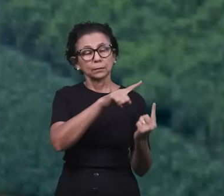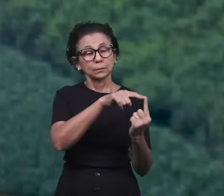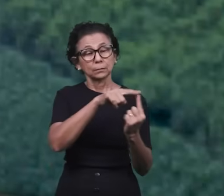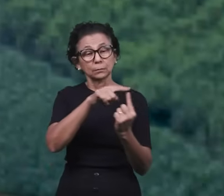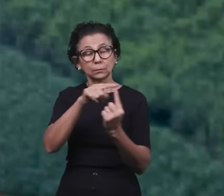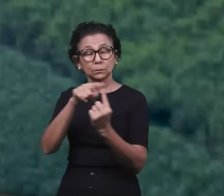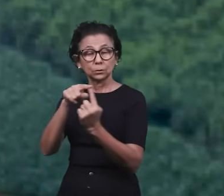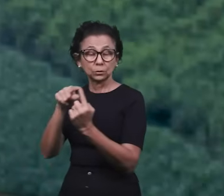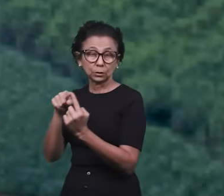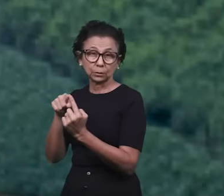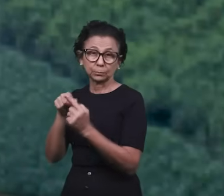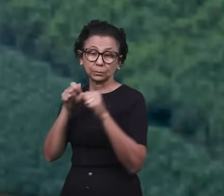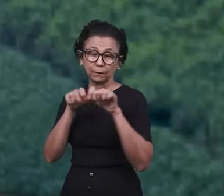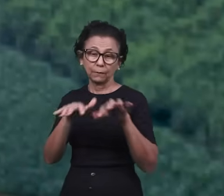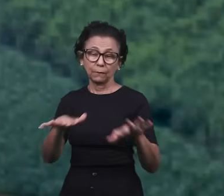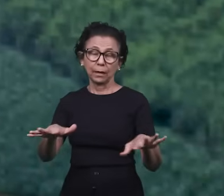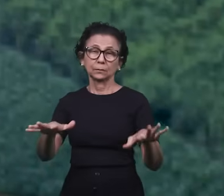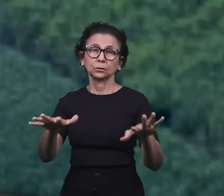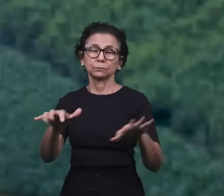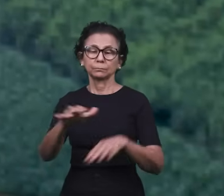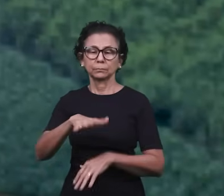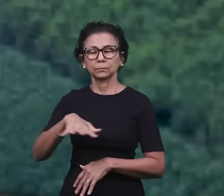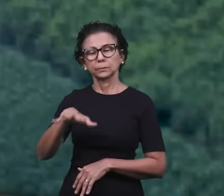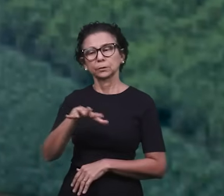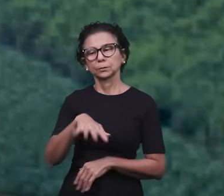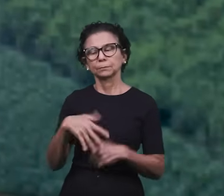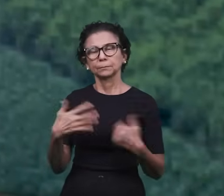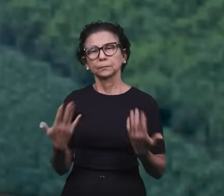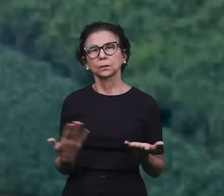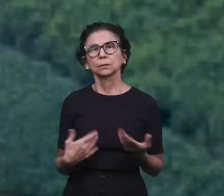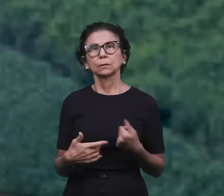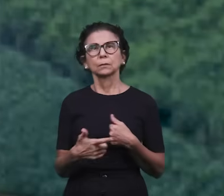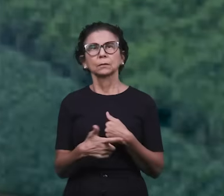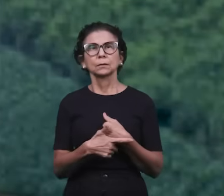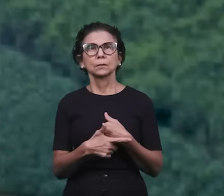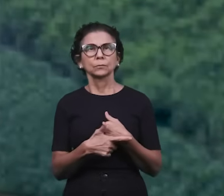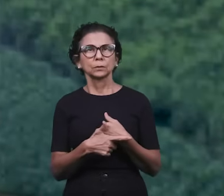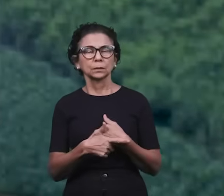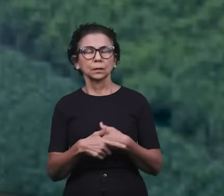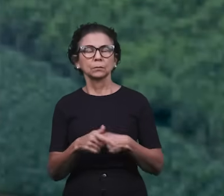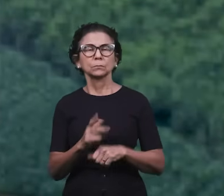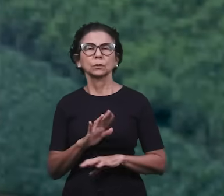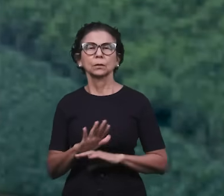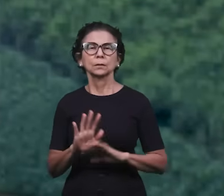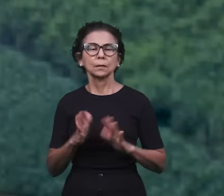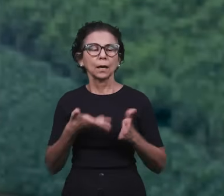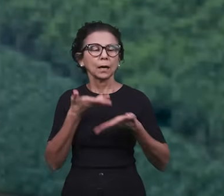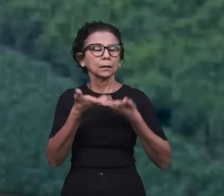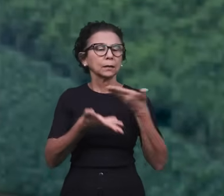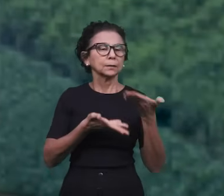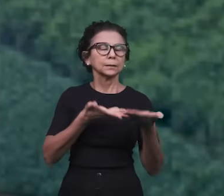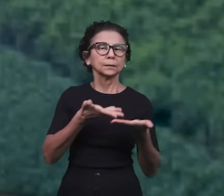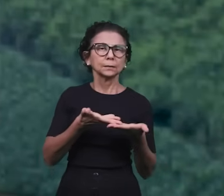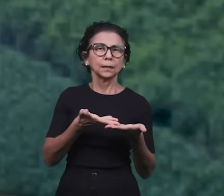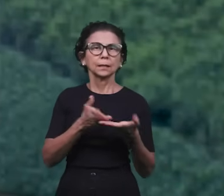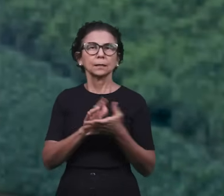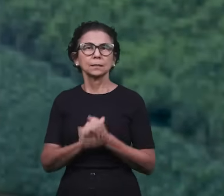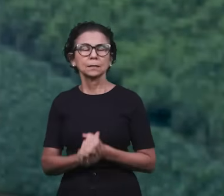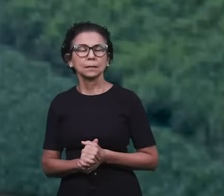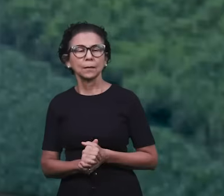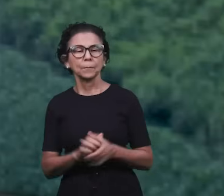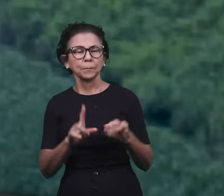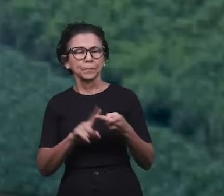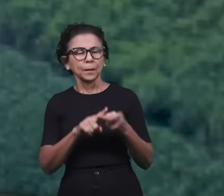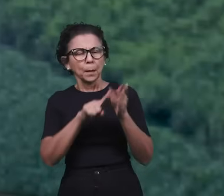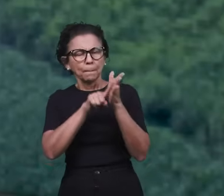Instituto Bíblico da Igreja Cristã Maranata. Nos comentários do programa no YouTube, o internauta perguntou se o curso é somente